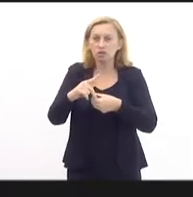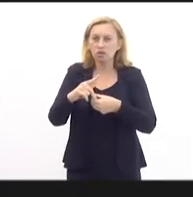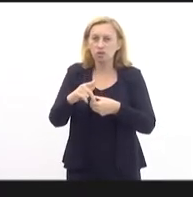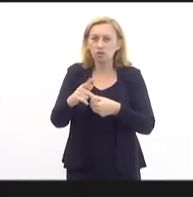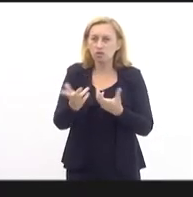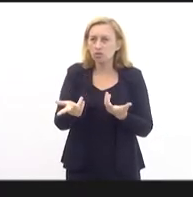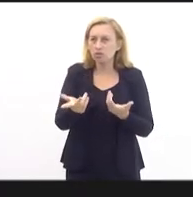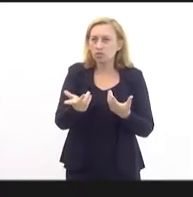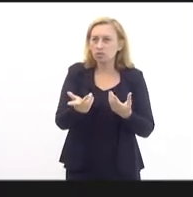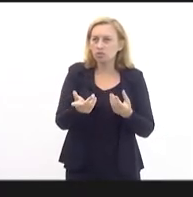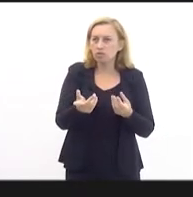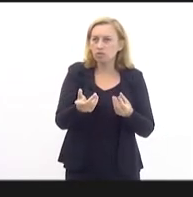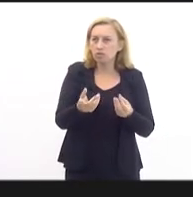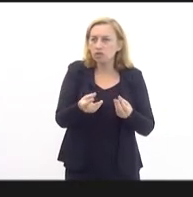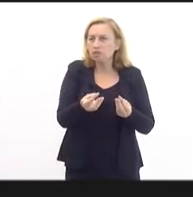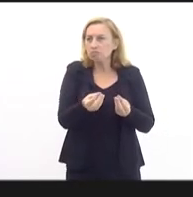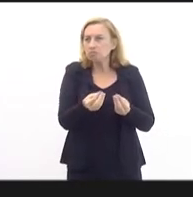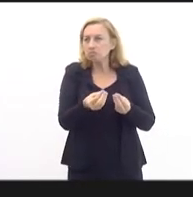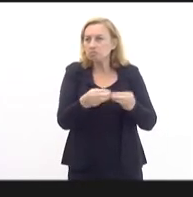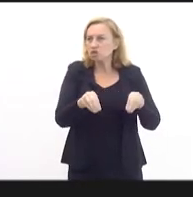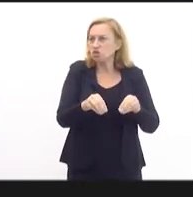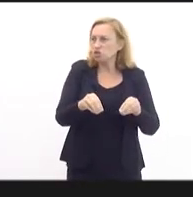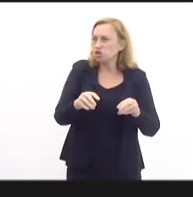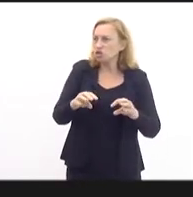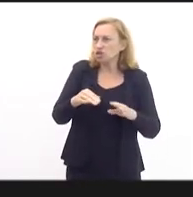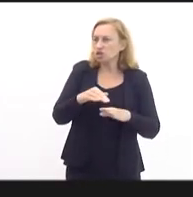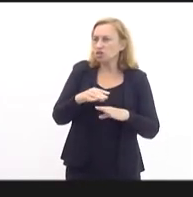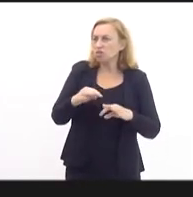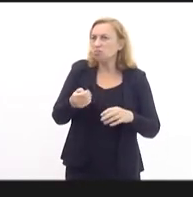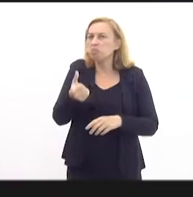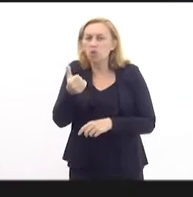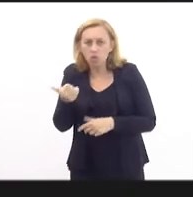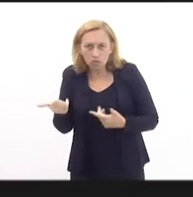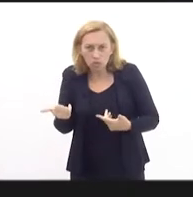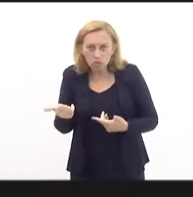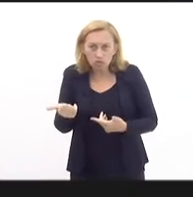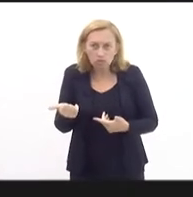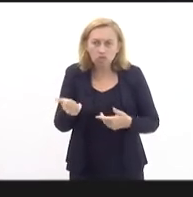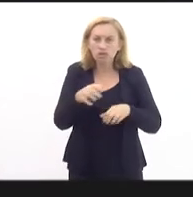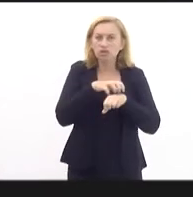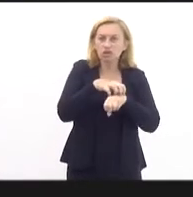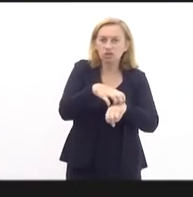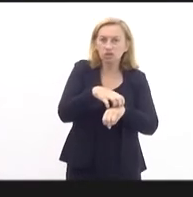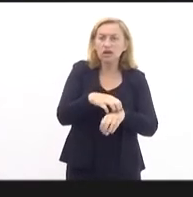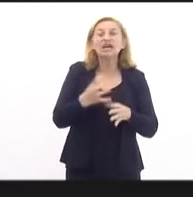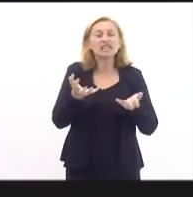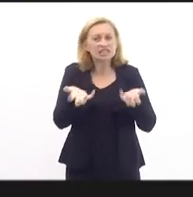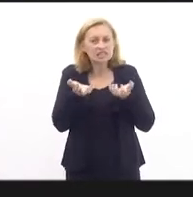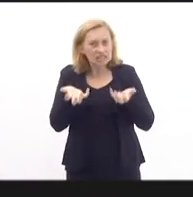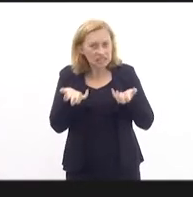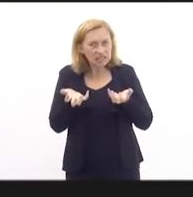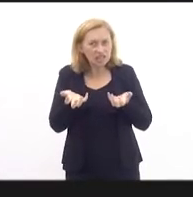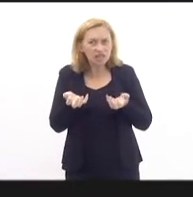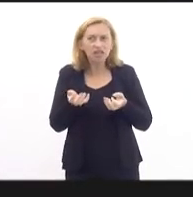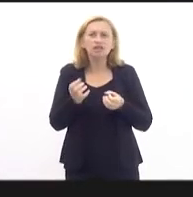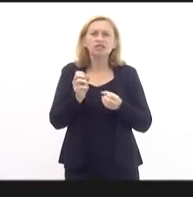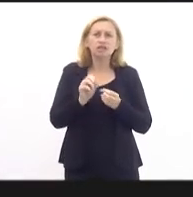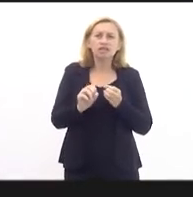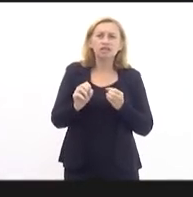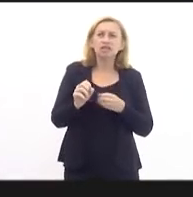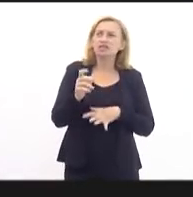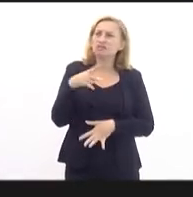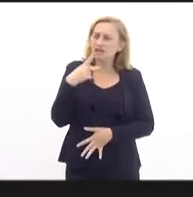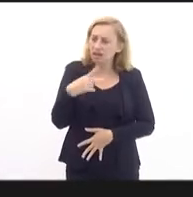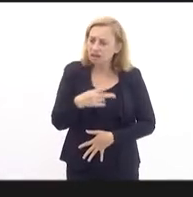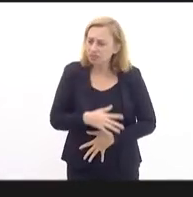né, nesse meio de transporte. Então, assim, a gente queria, né, fazer essa